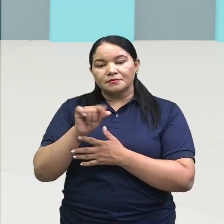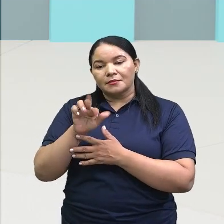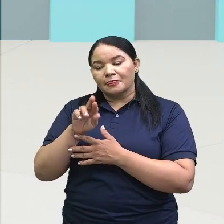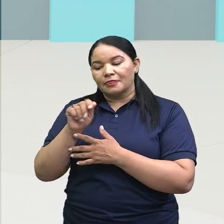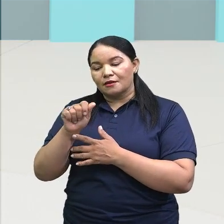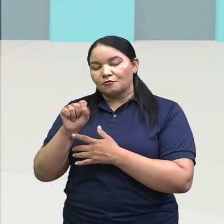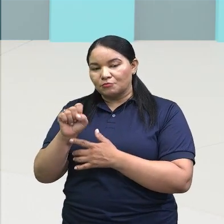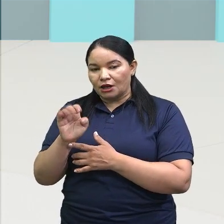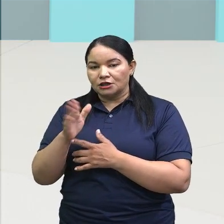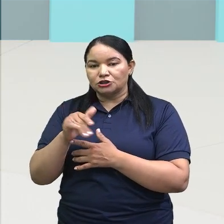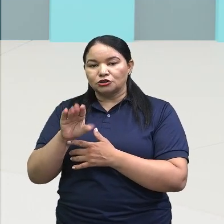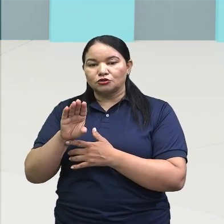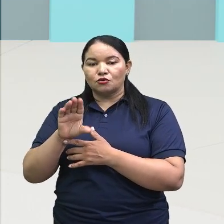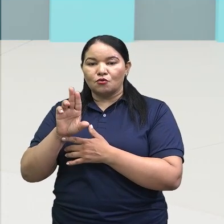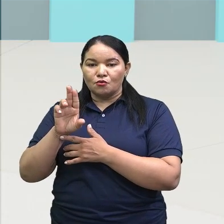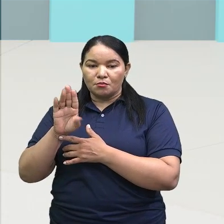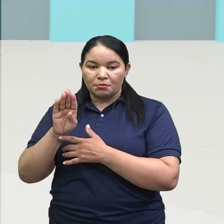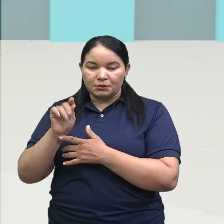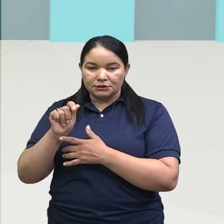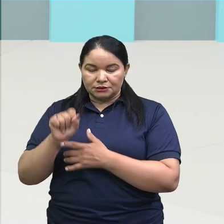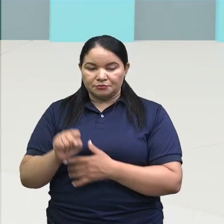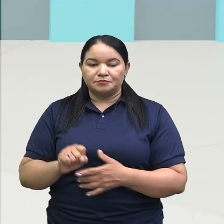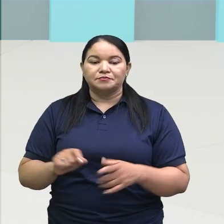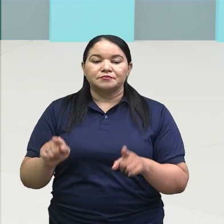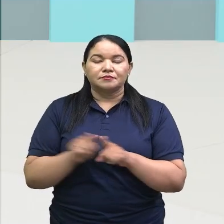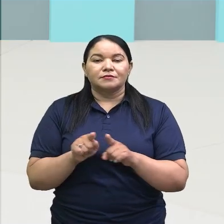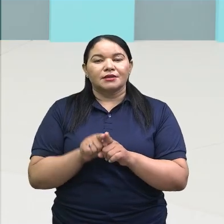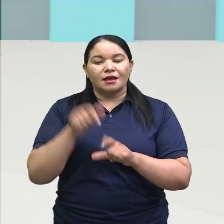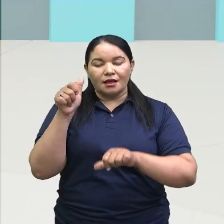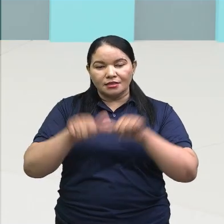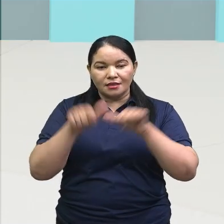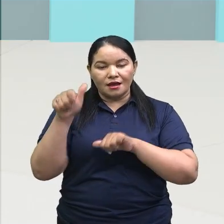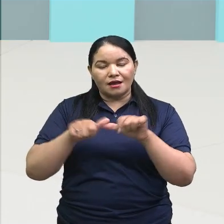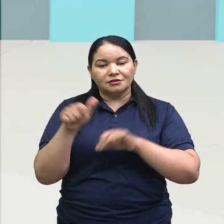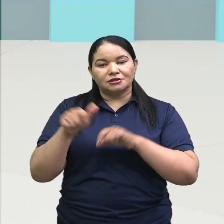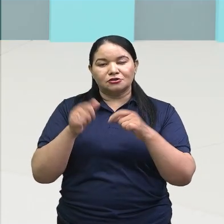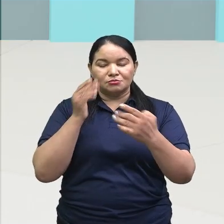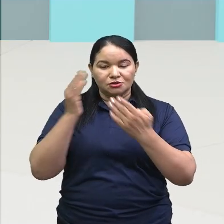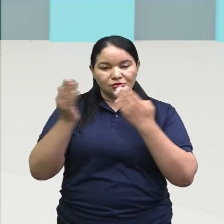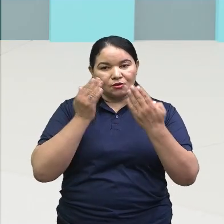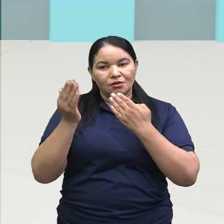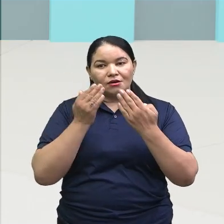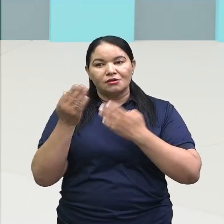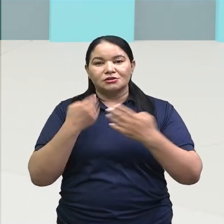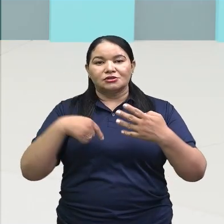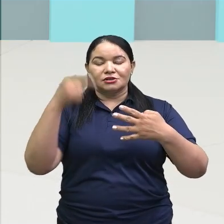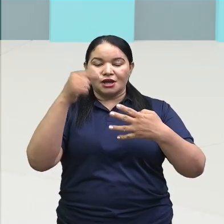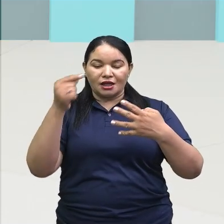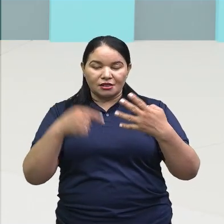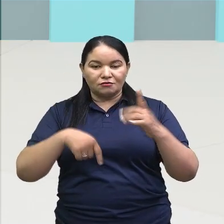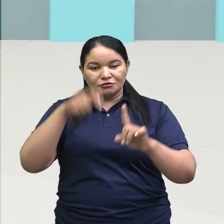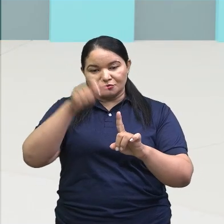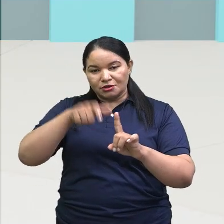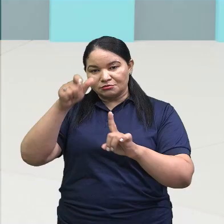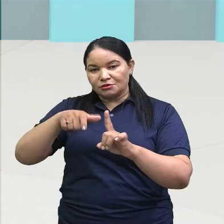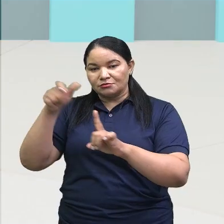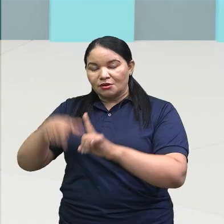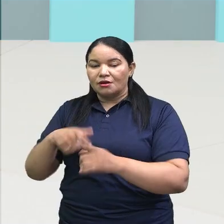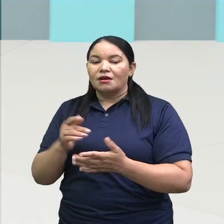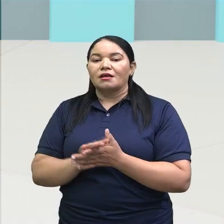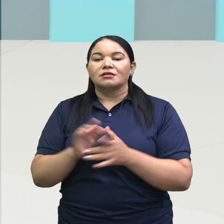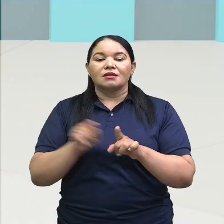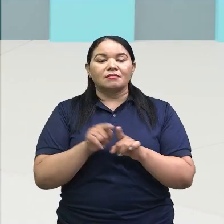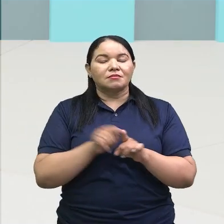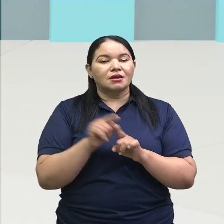personagem dessa obra, tá bom? Nós vamos ter uma análise psicológica dos personagens. É como se eu entrasse na mente dos